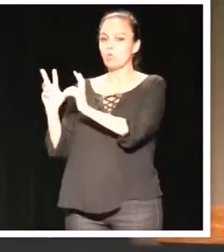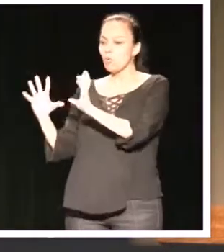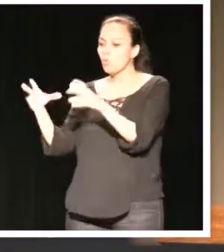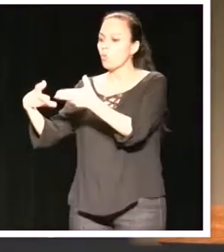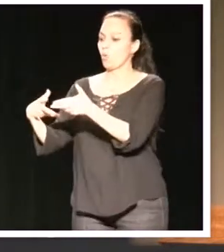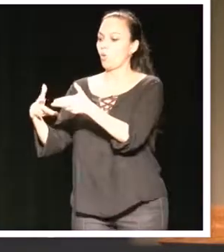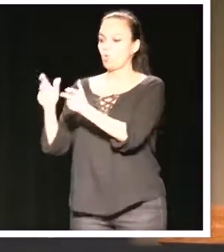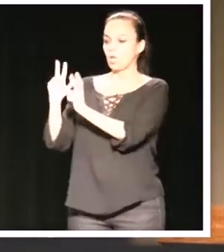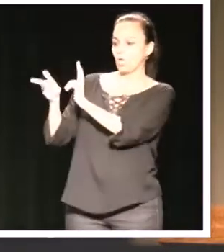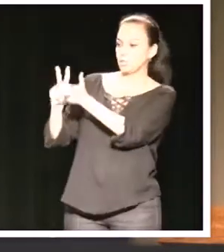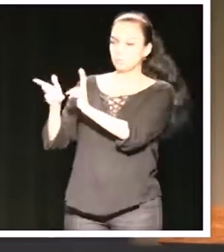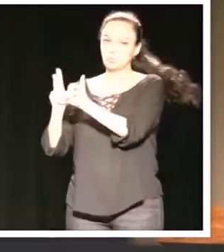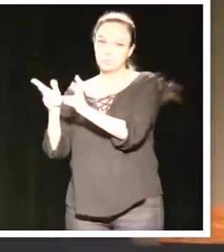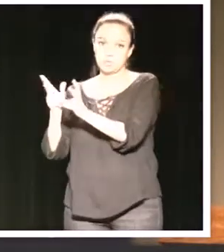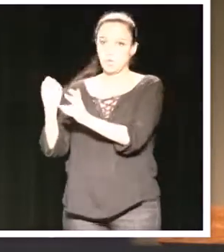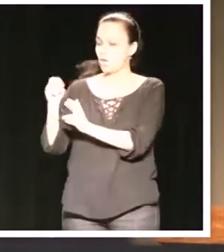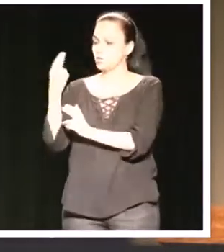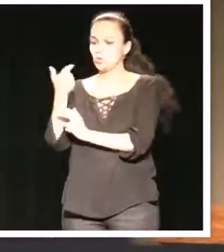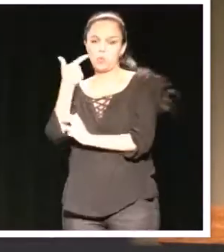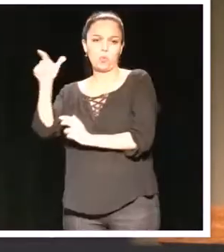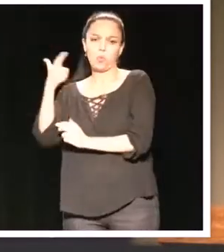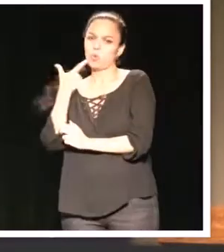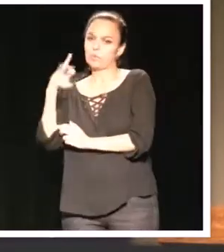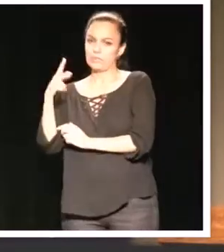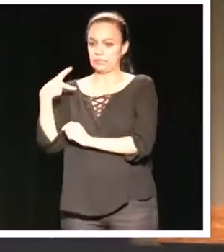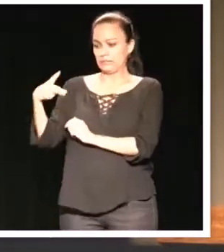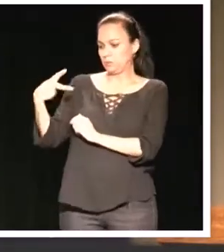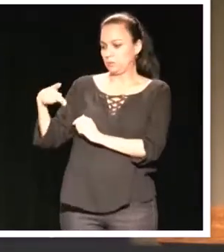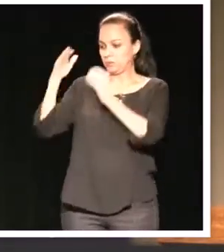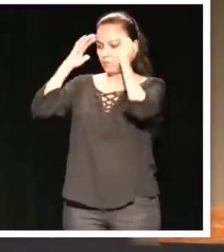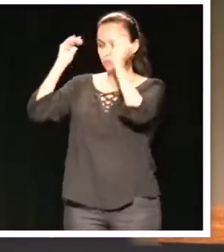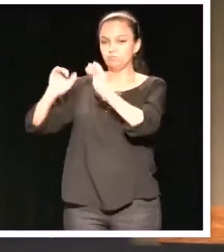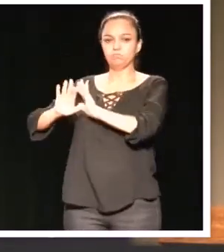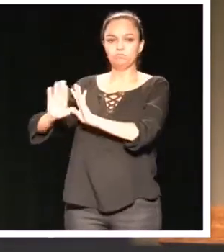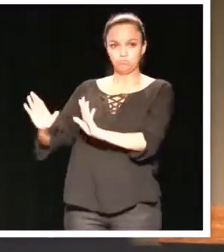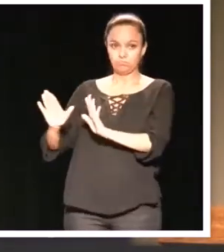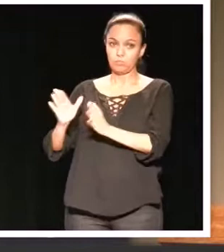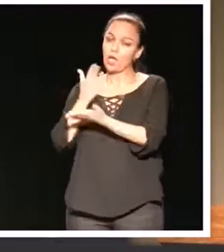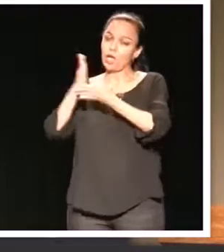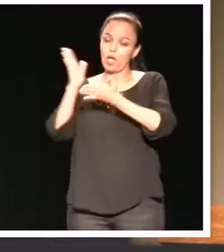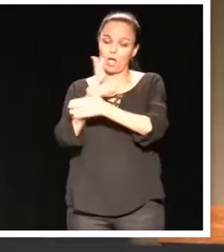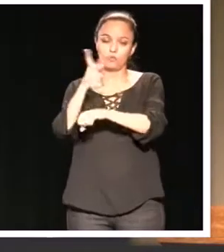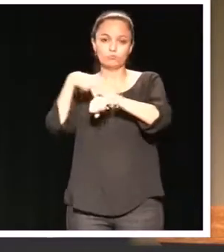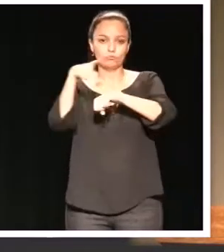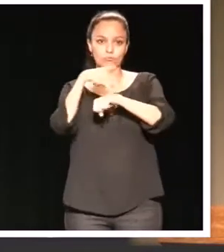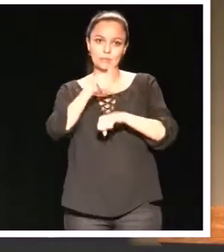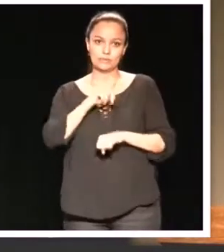outra língua que não seja a língua de sinais, caso possível, e que existe em alguns países.